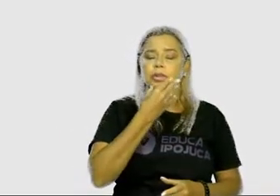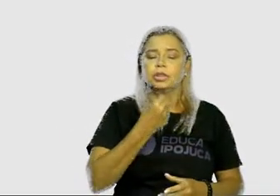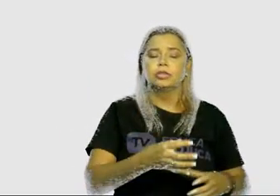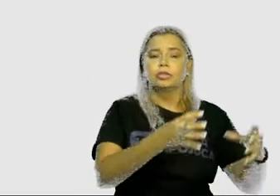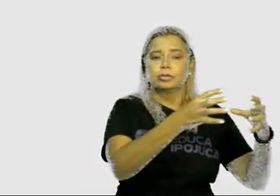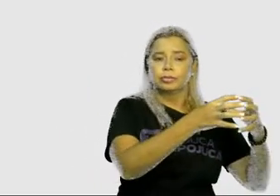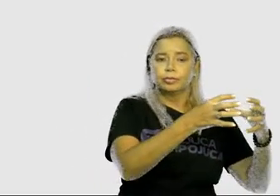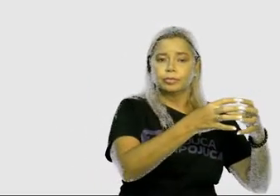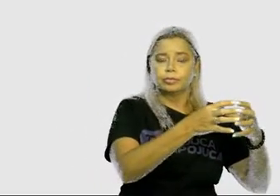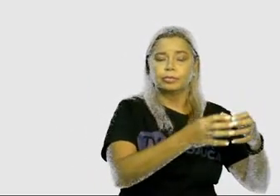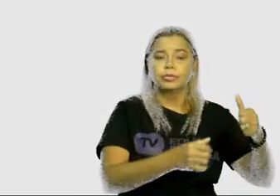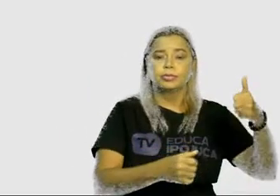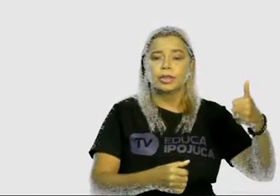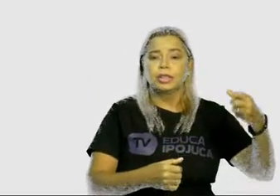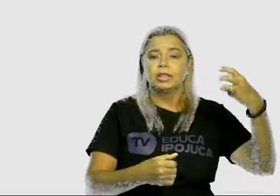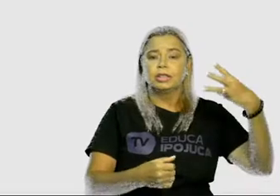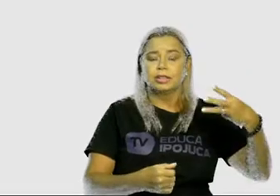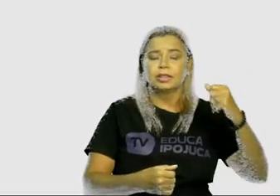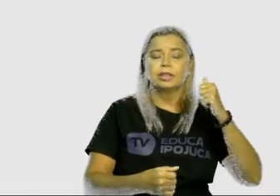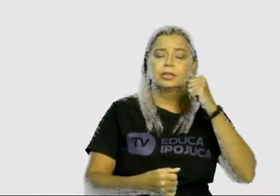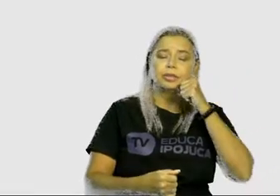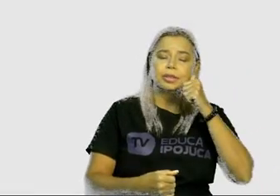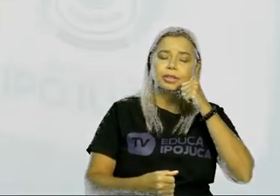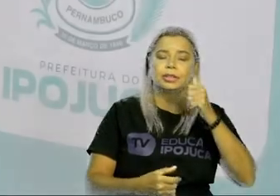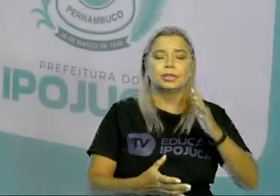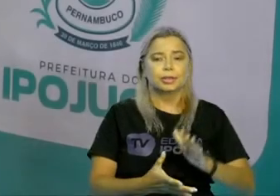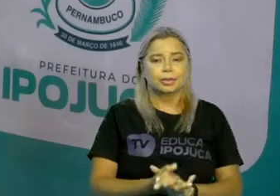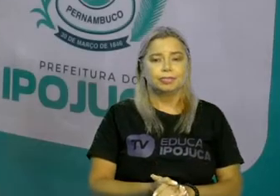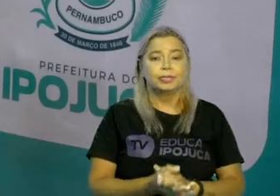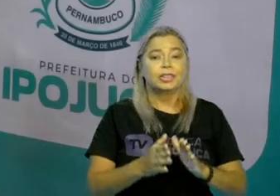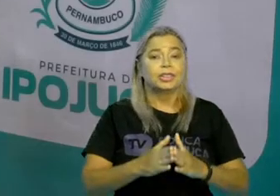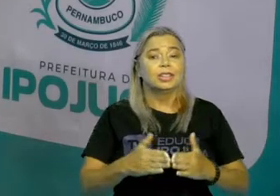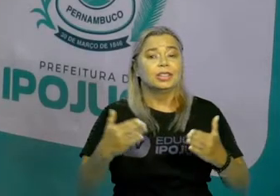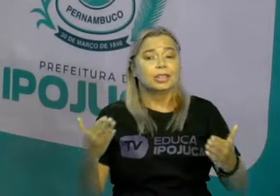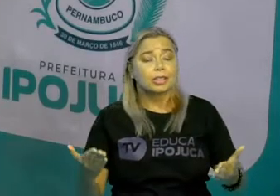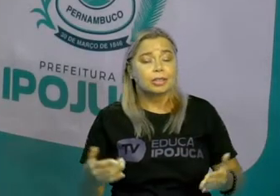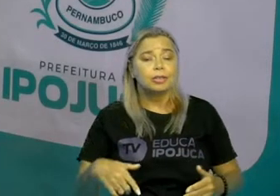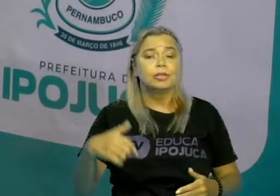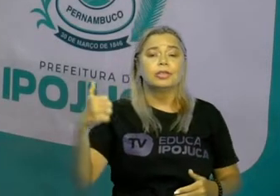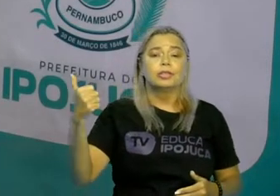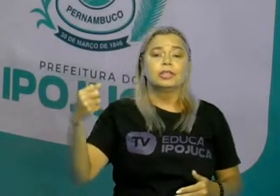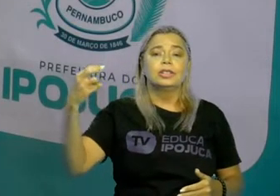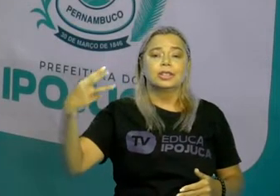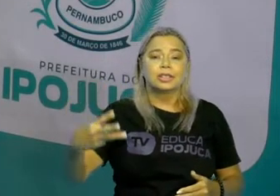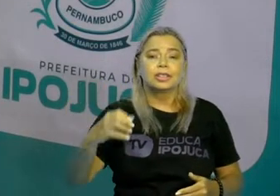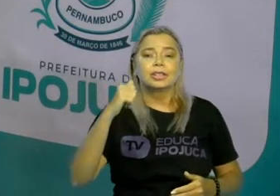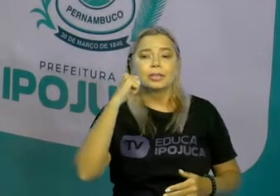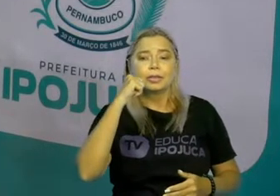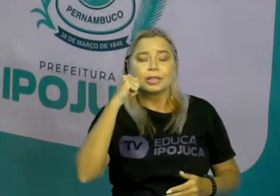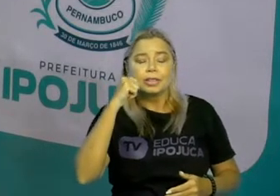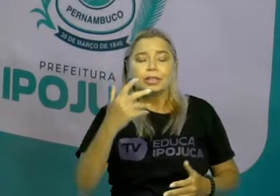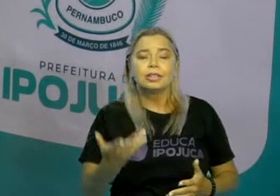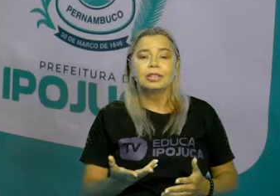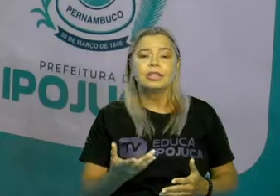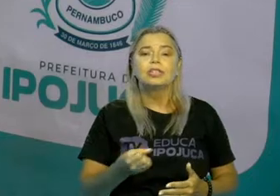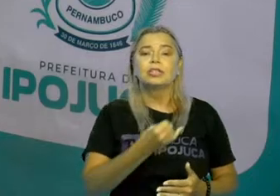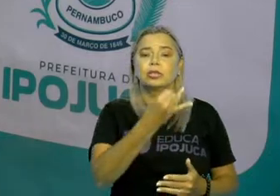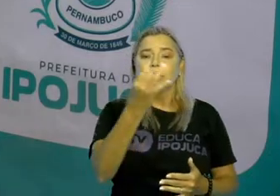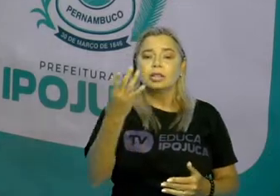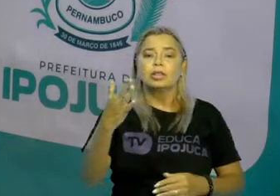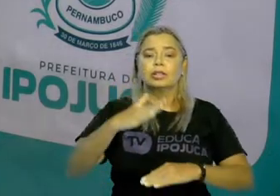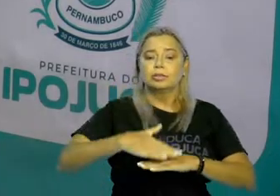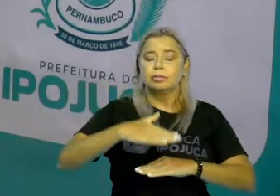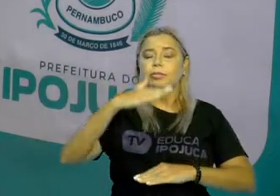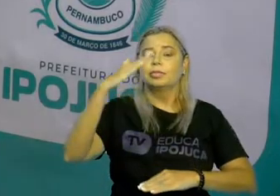Qual é seria as meninas perfeito e que tem mais meninas ou meninos